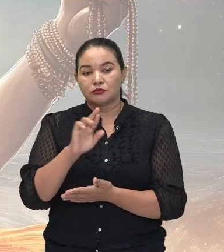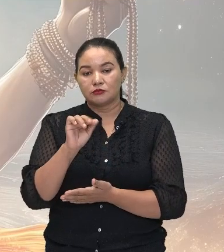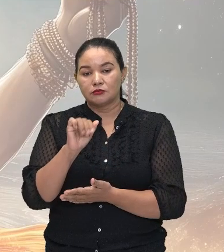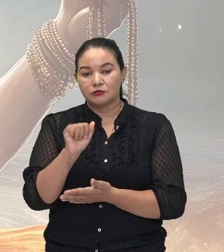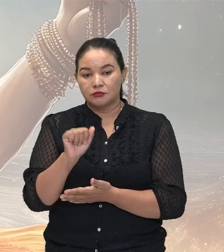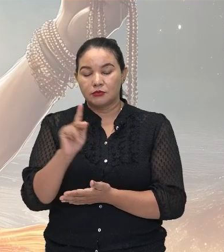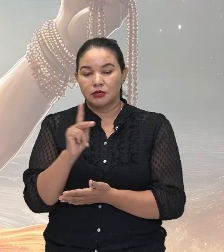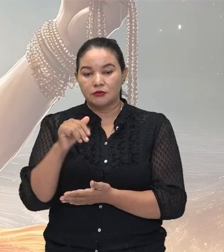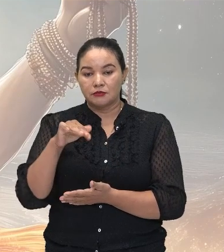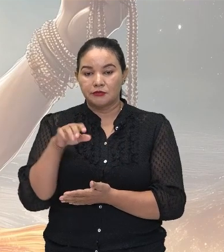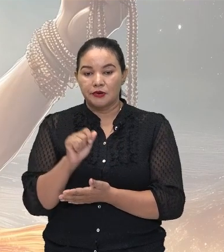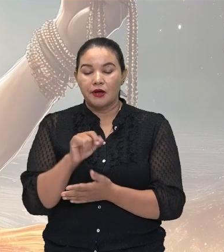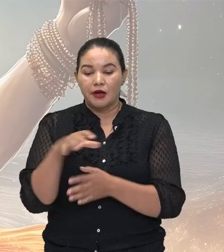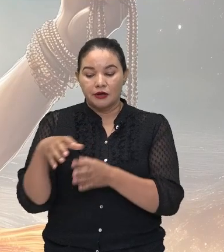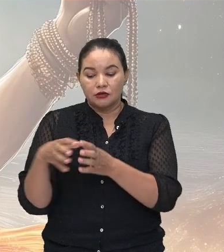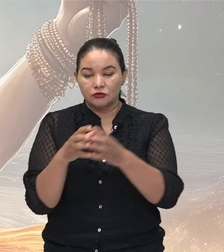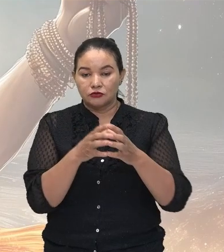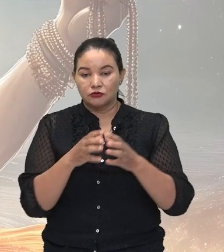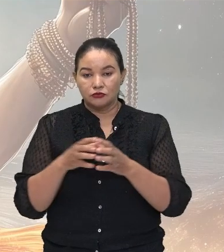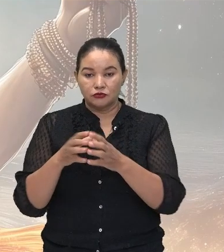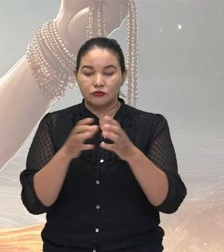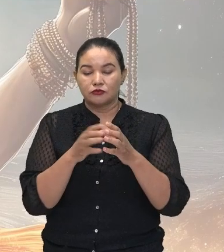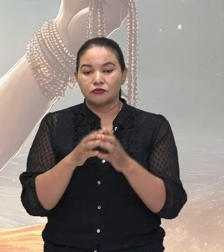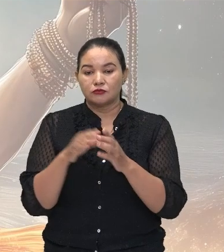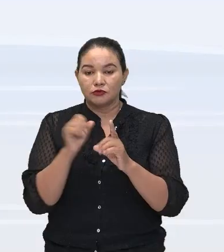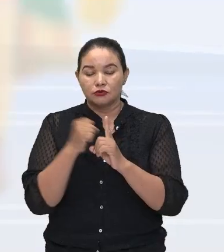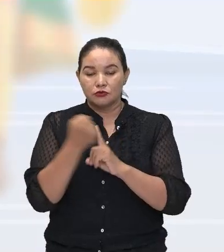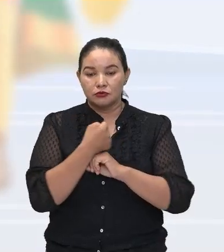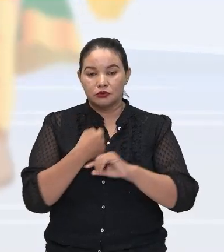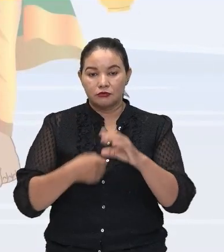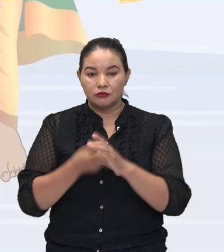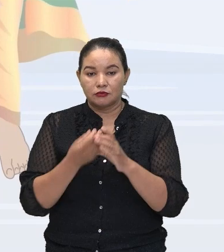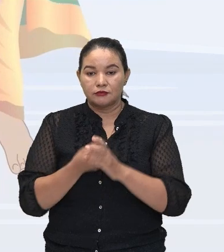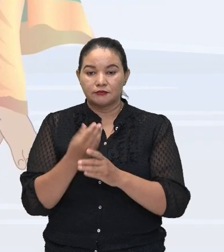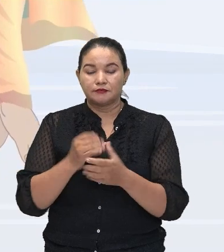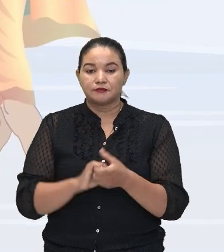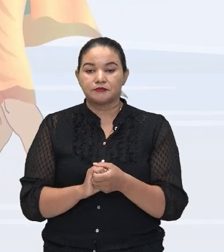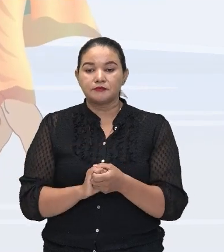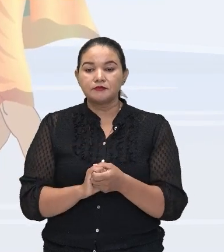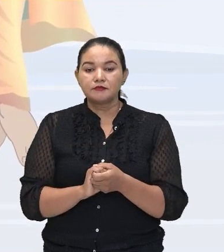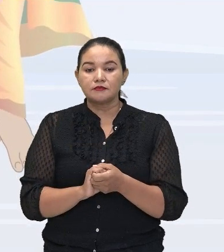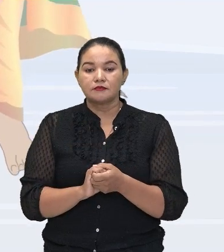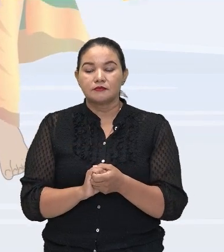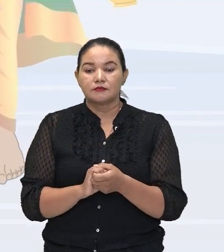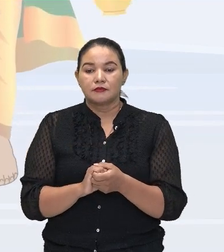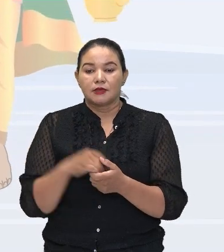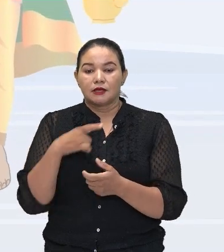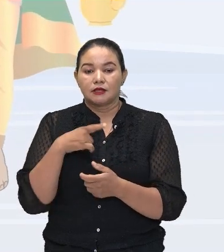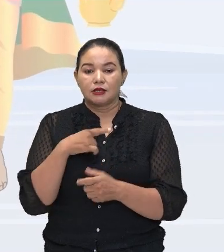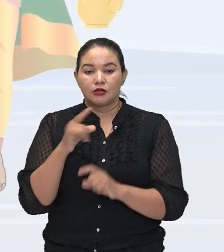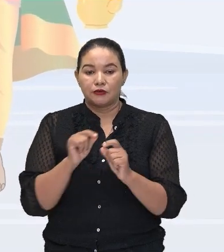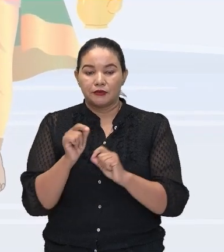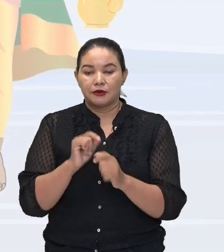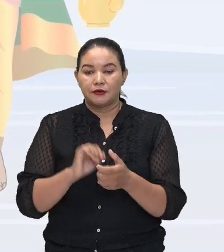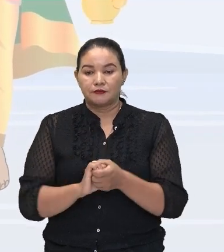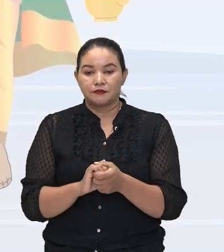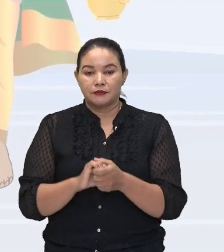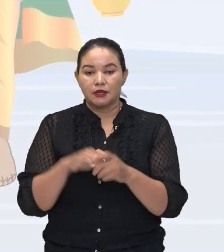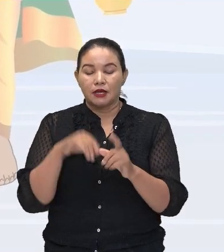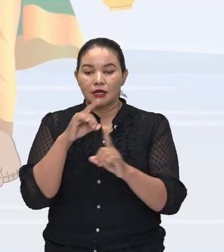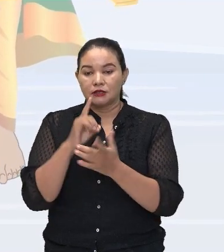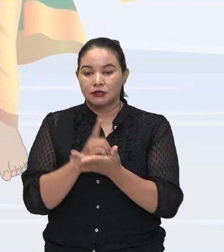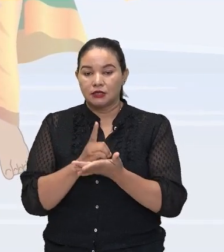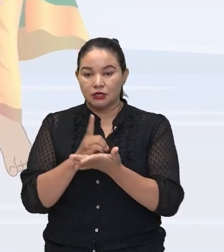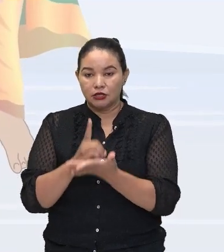que compõem a sociedade indiana. Nós temos aqui os Brahmanes, que nascem